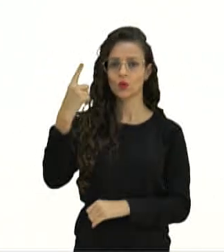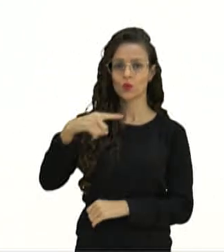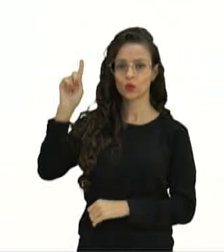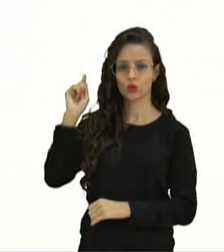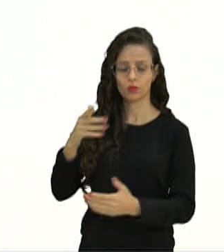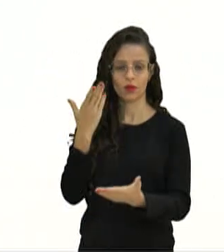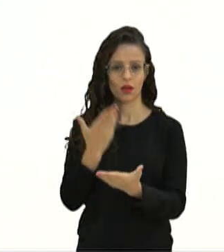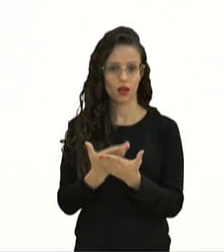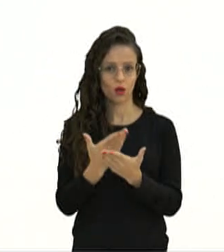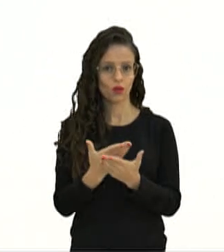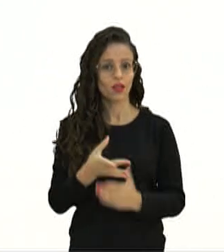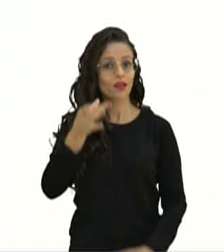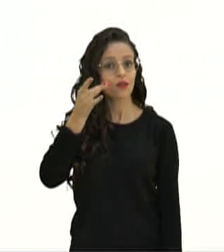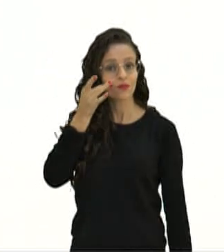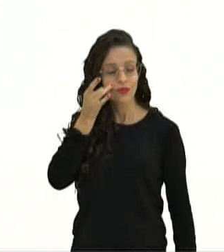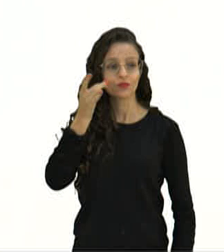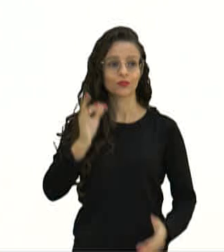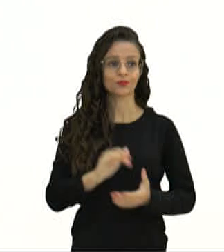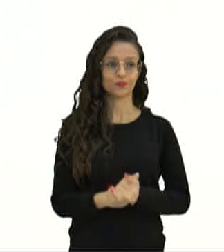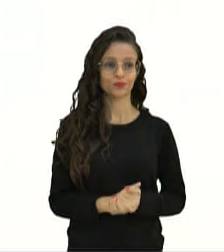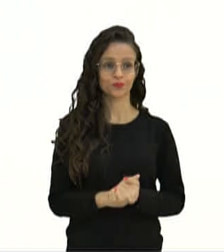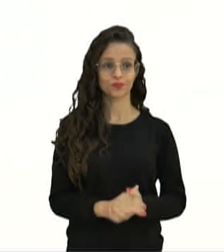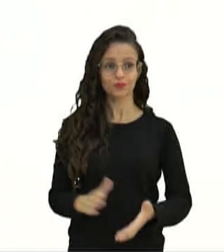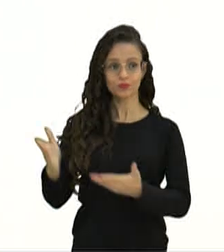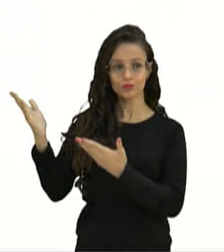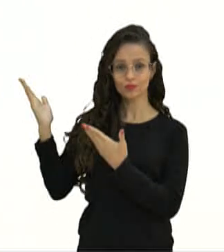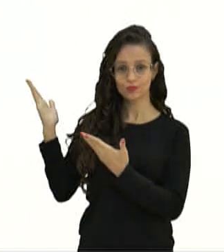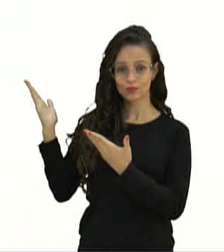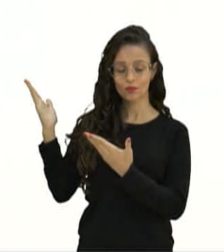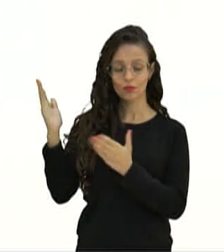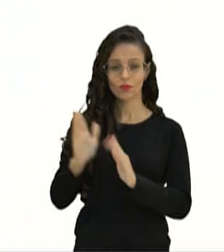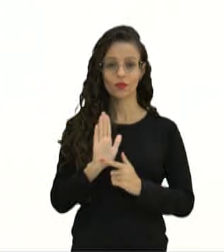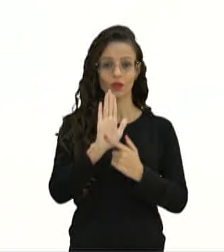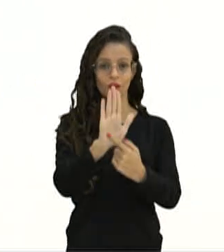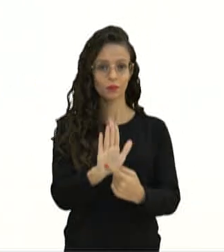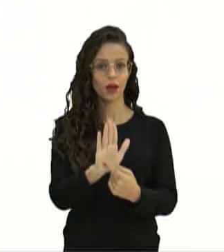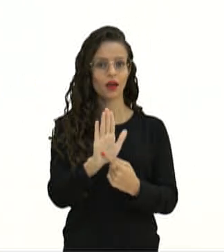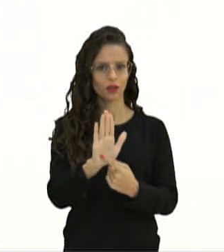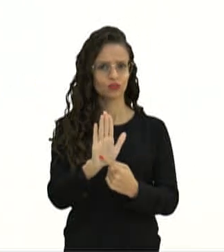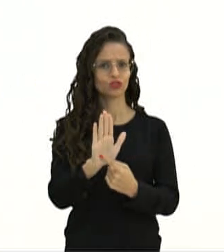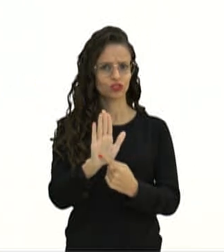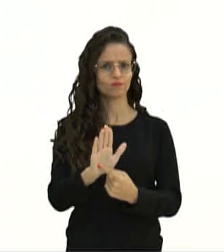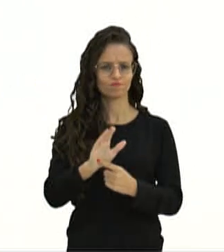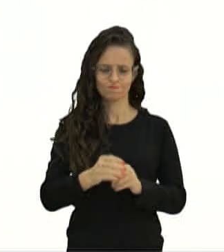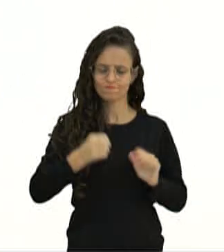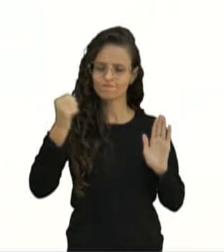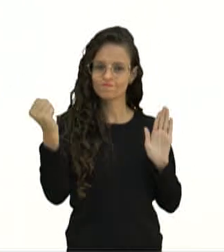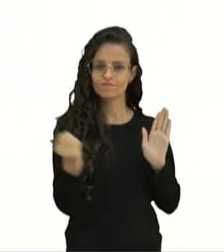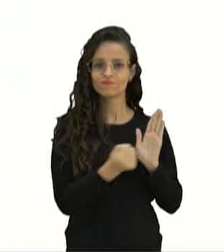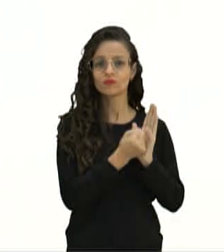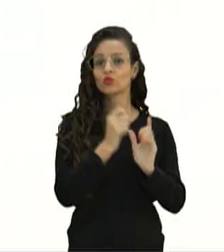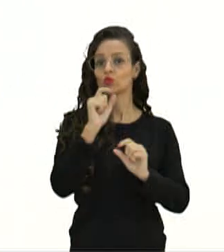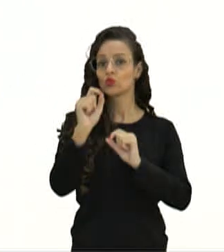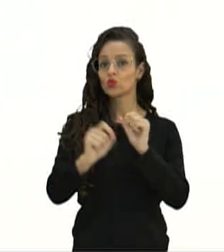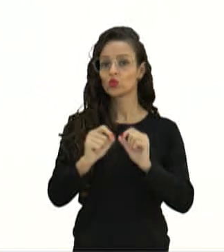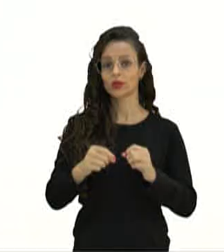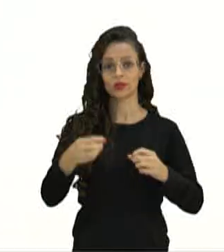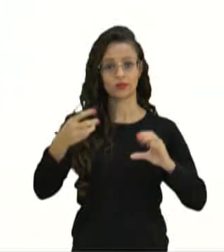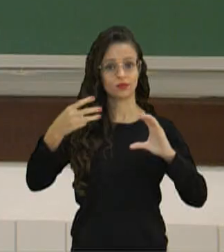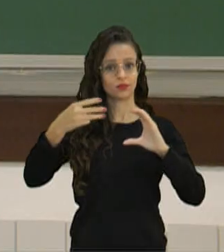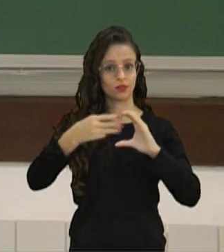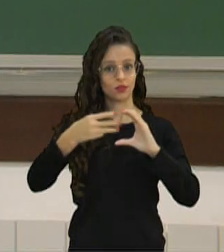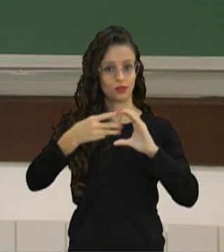anterior, a nossa aula ao vivo. Aqui eu trouxe uma imagem bastante emblemática que mostra a figura de uma